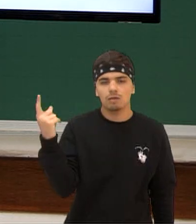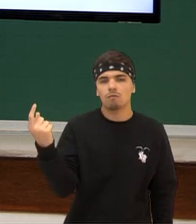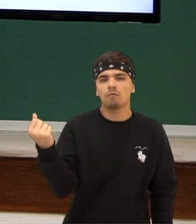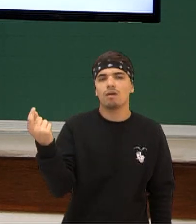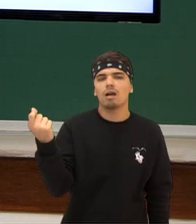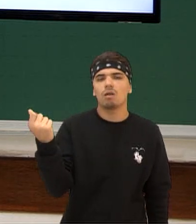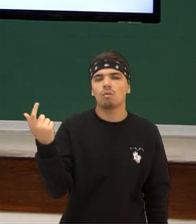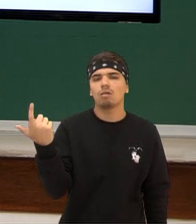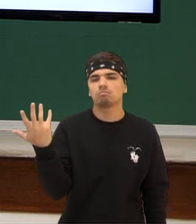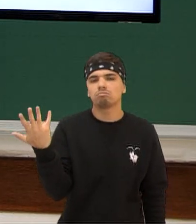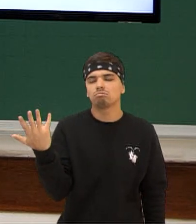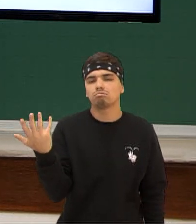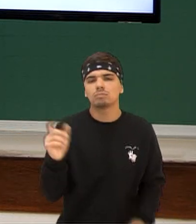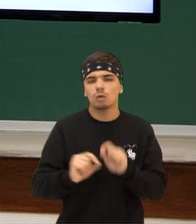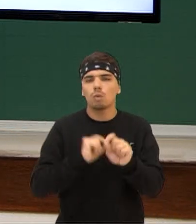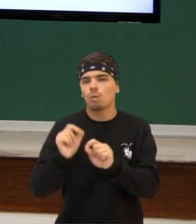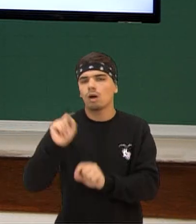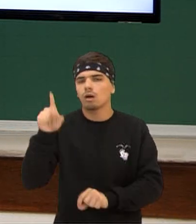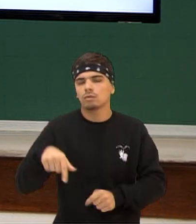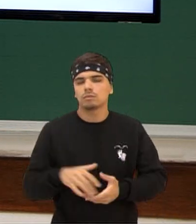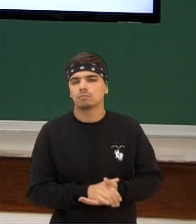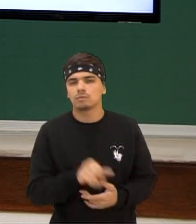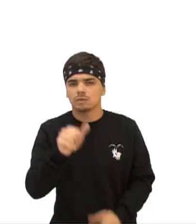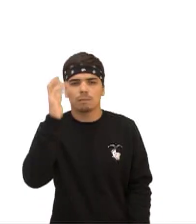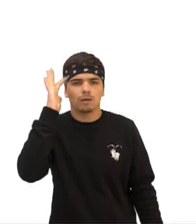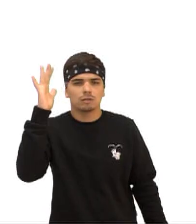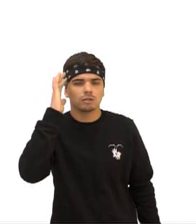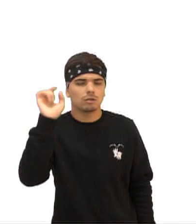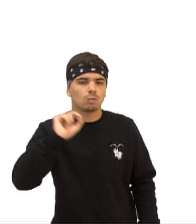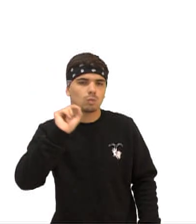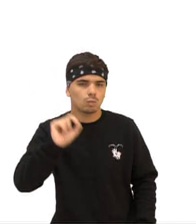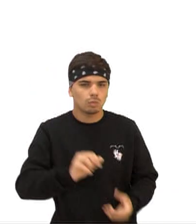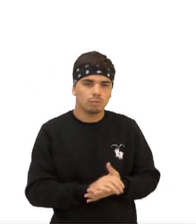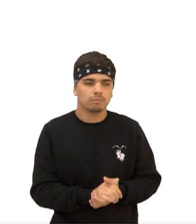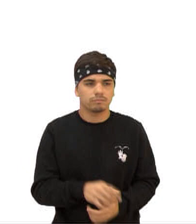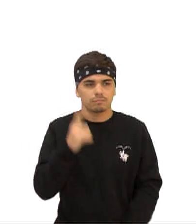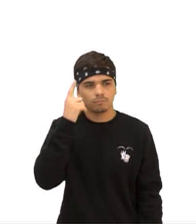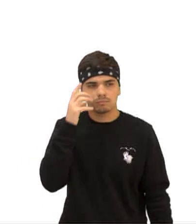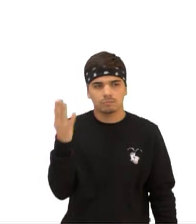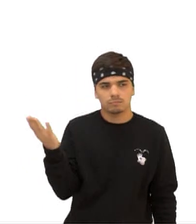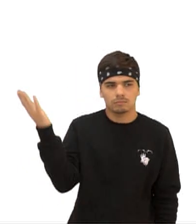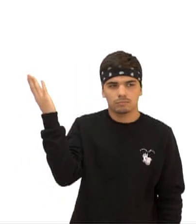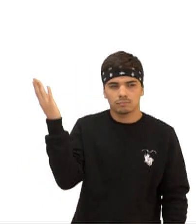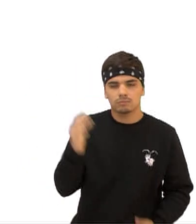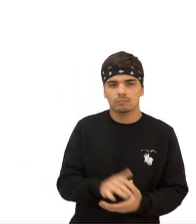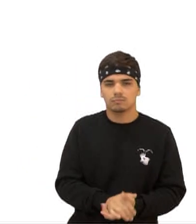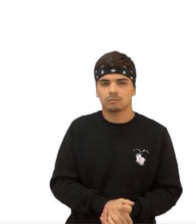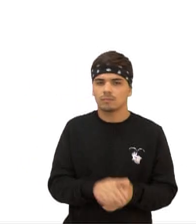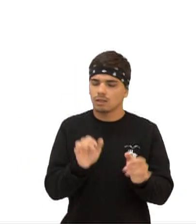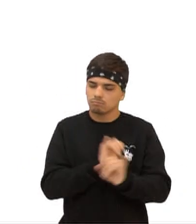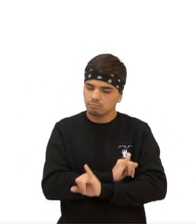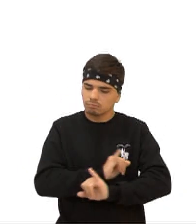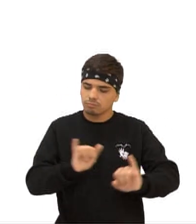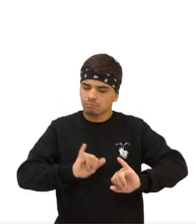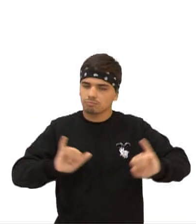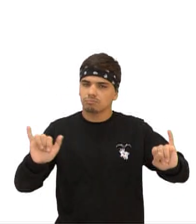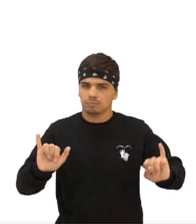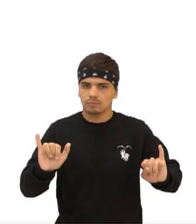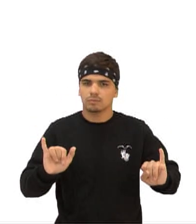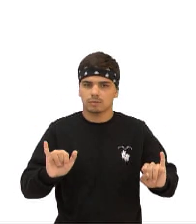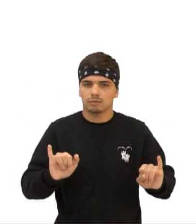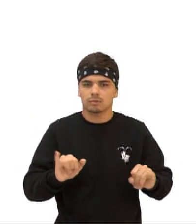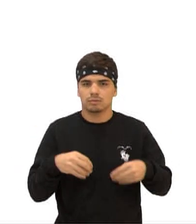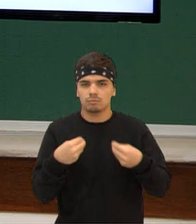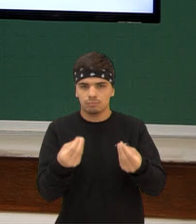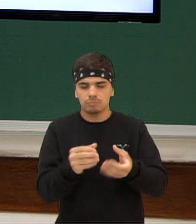preço será que tá fazendo isso que você imagina isso daqui Ok então é um advertista é um